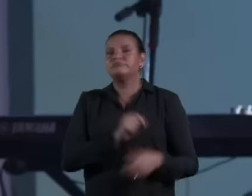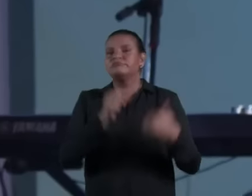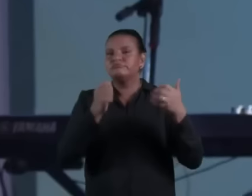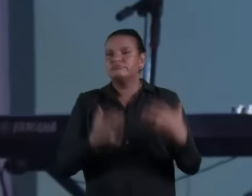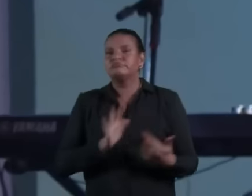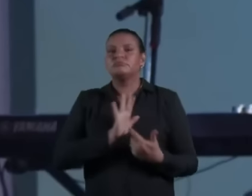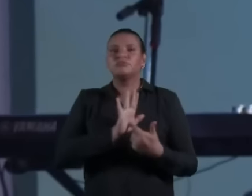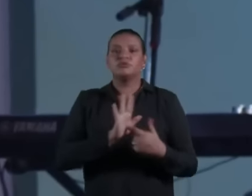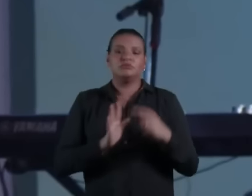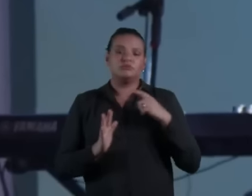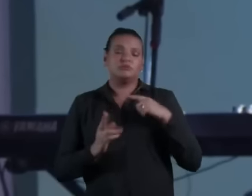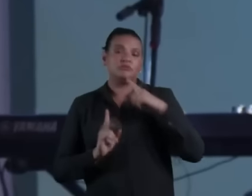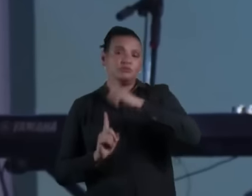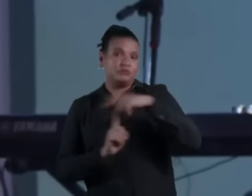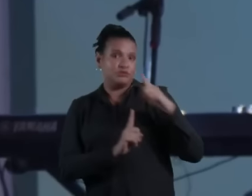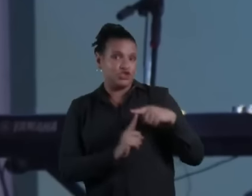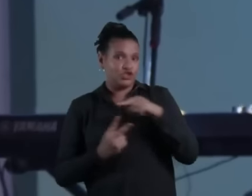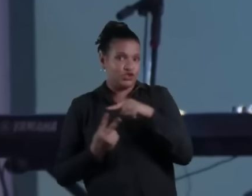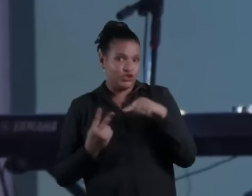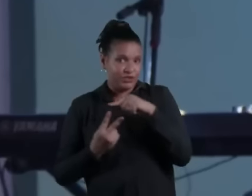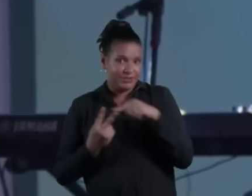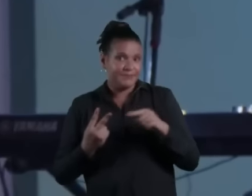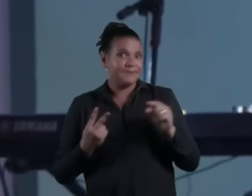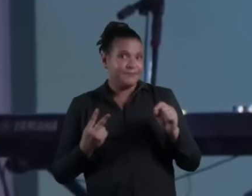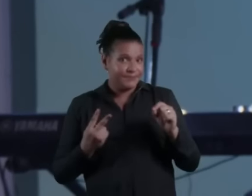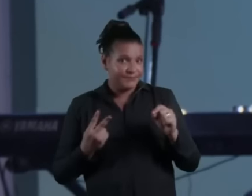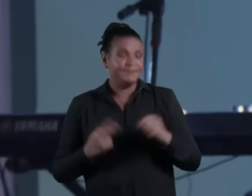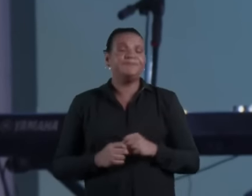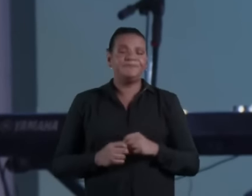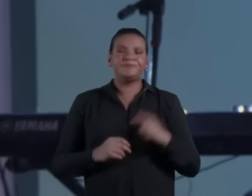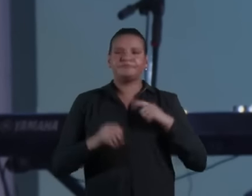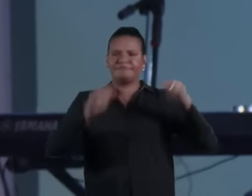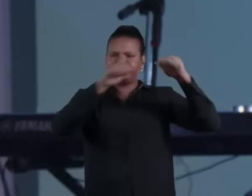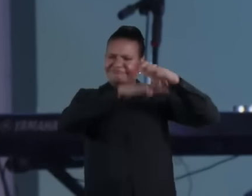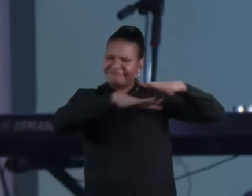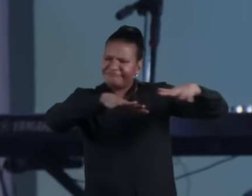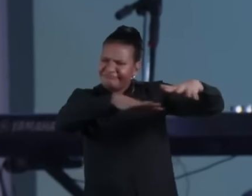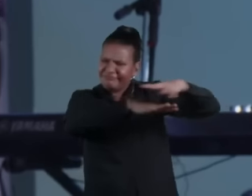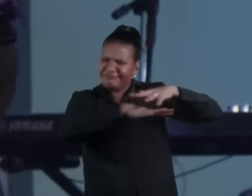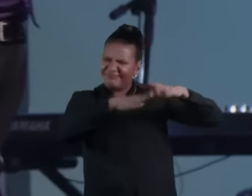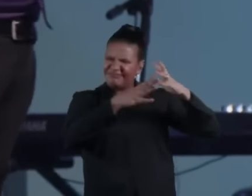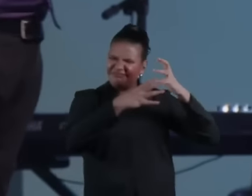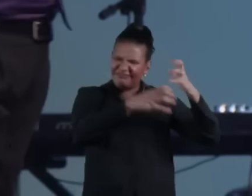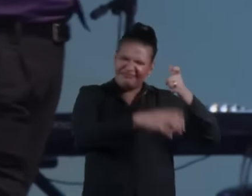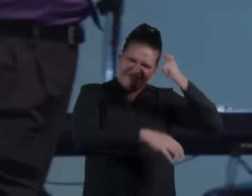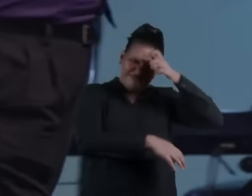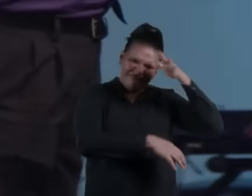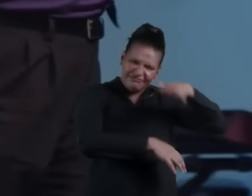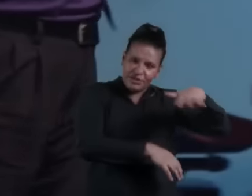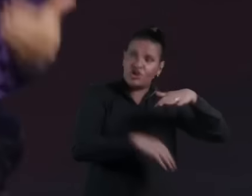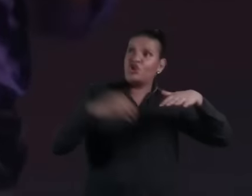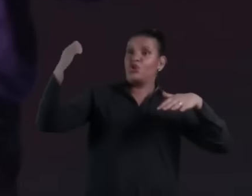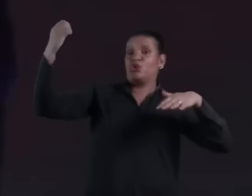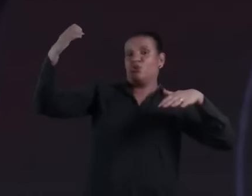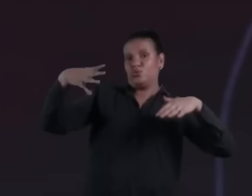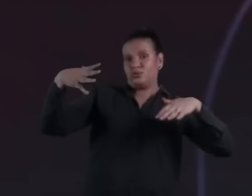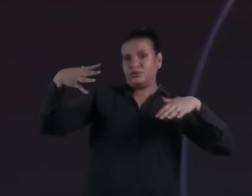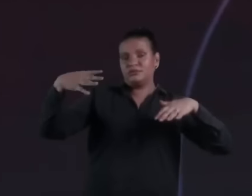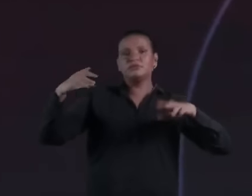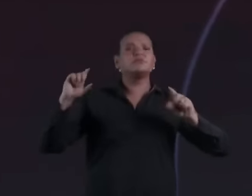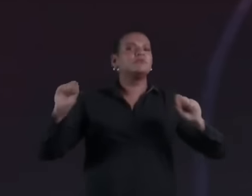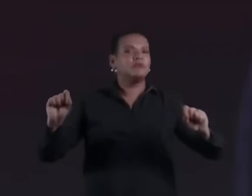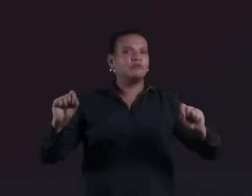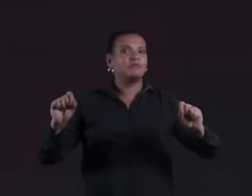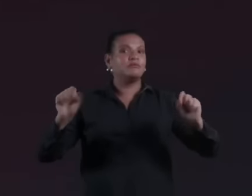aspectos da Guerra obras das Trevas versus armas da Luz andar como alguém anda de dia de